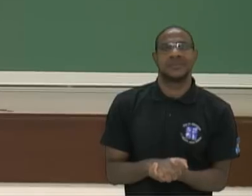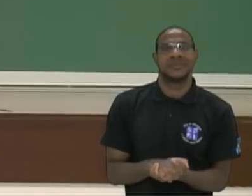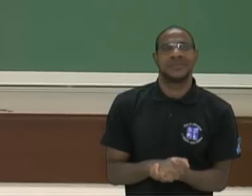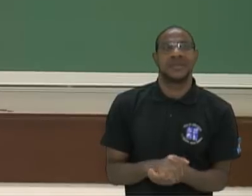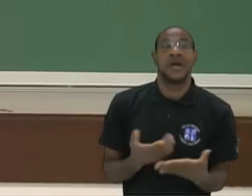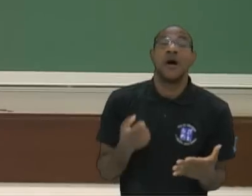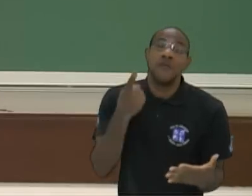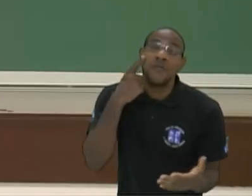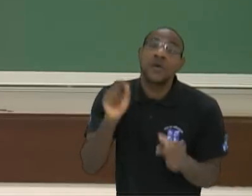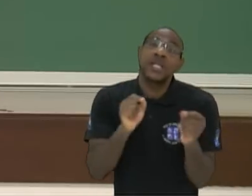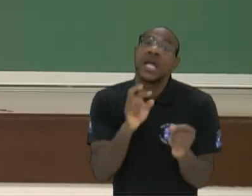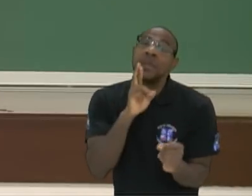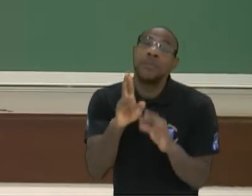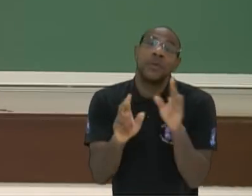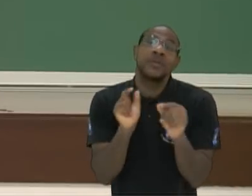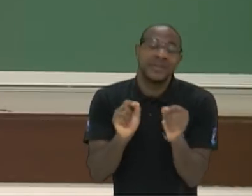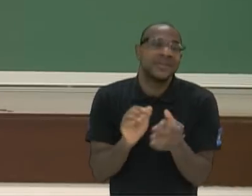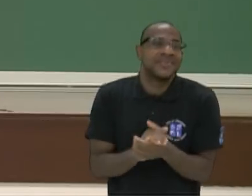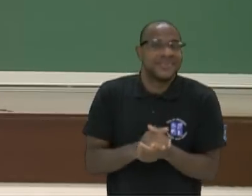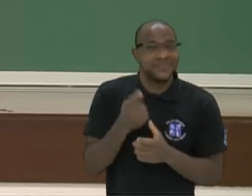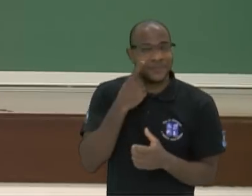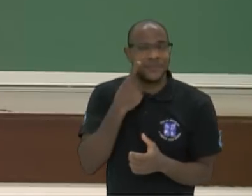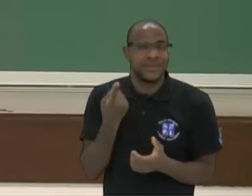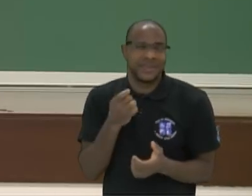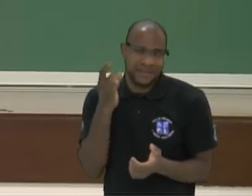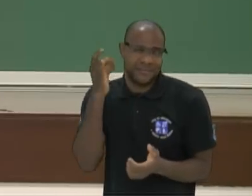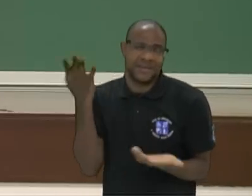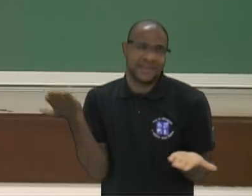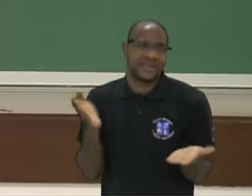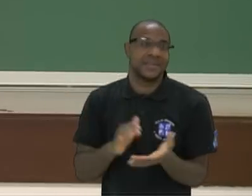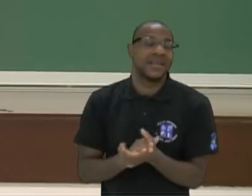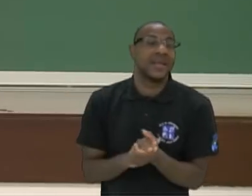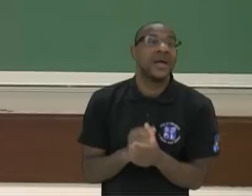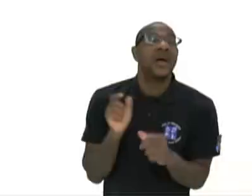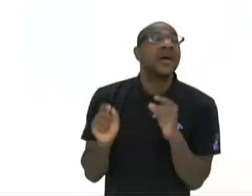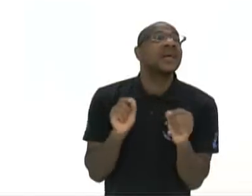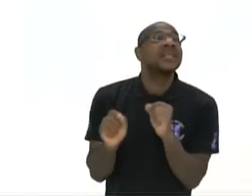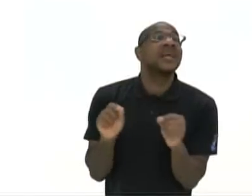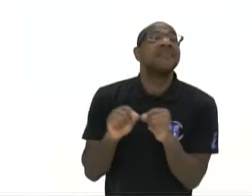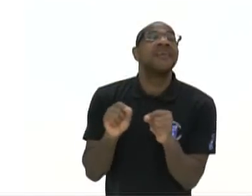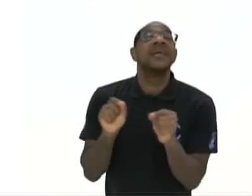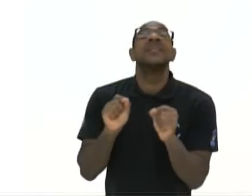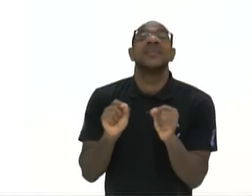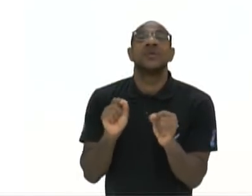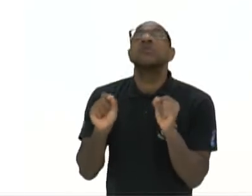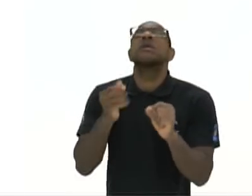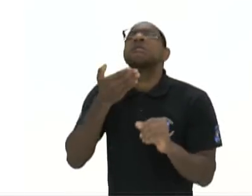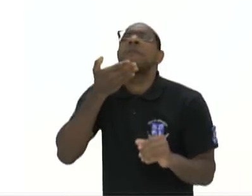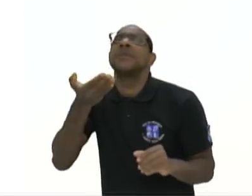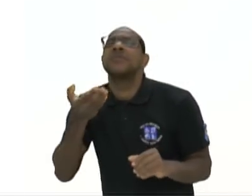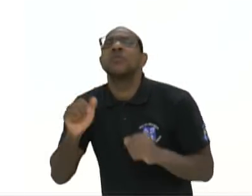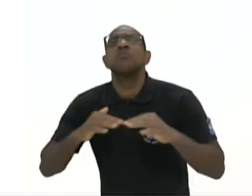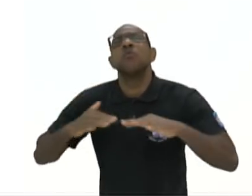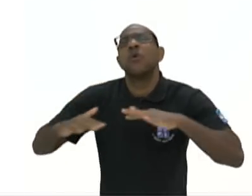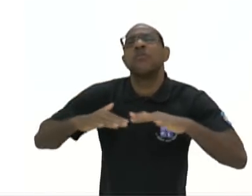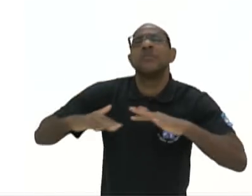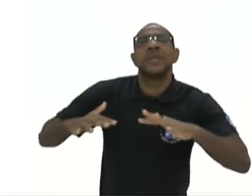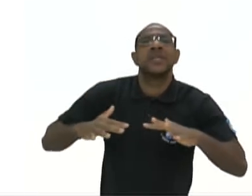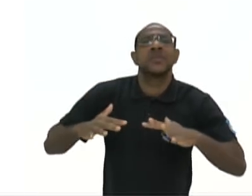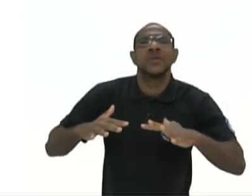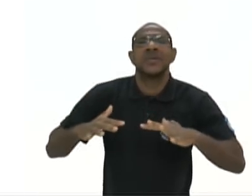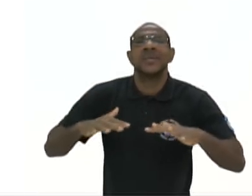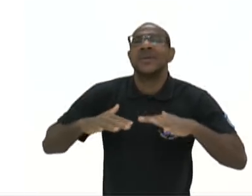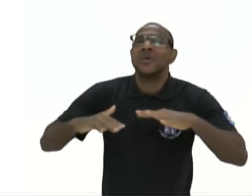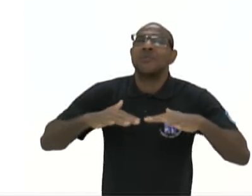Vamos ver o que você respondeu então? Essa também estava fácil, né? Então, quem está fazendo, quem está pedindo aí é o movimento dos pescadores